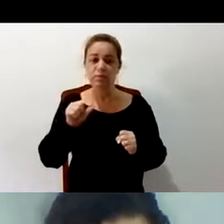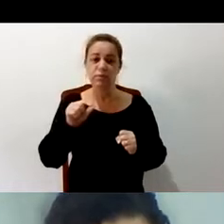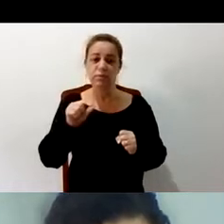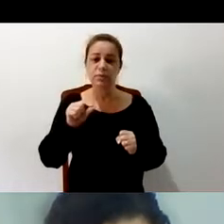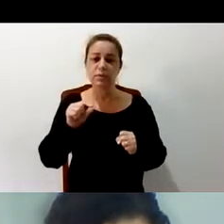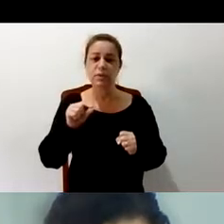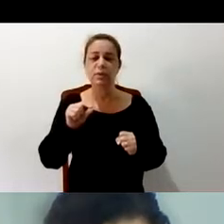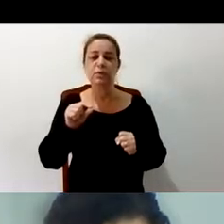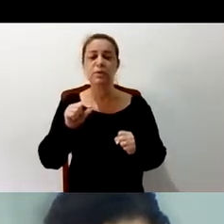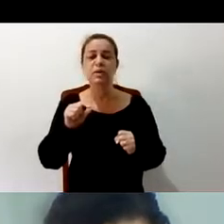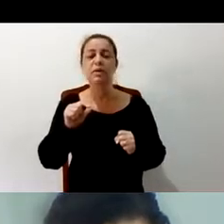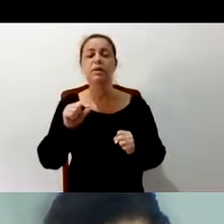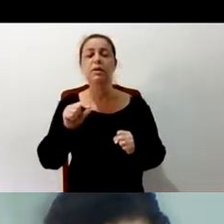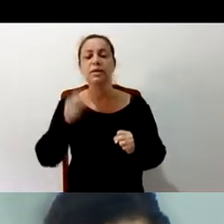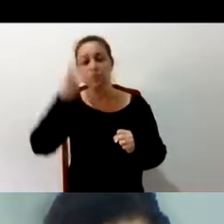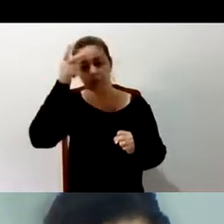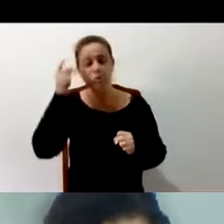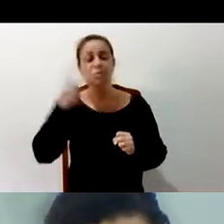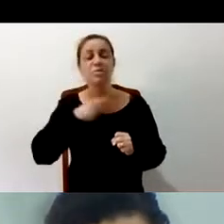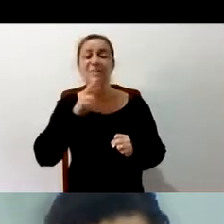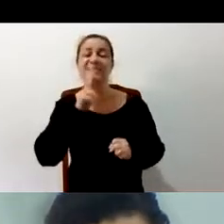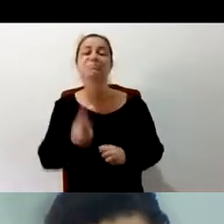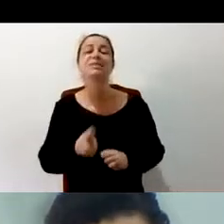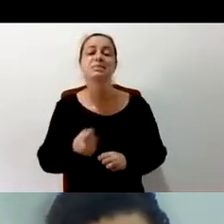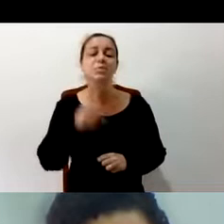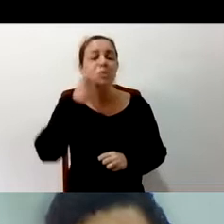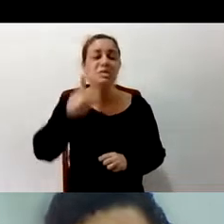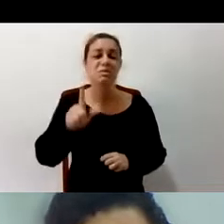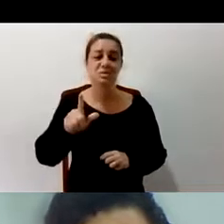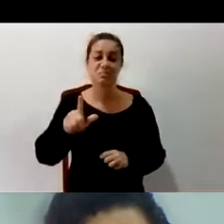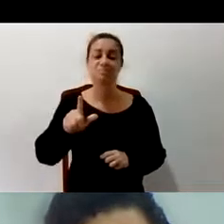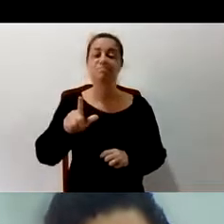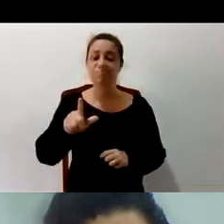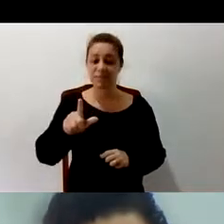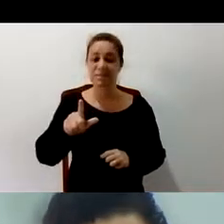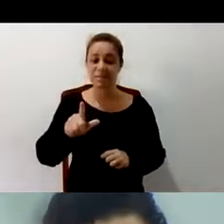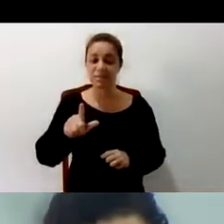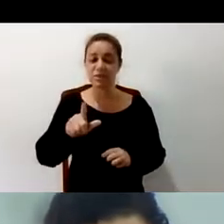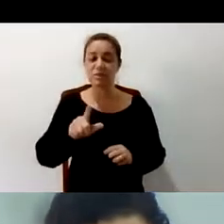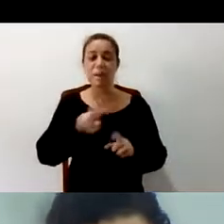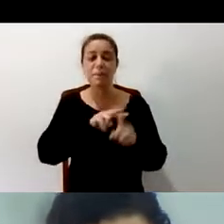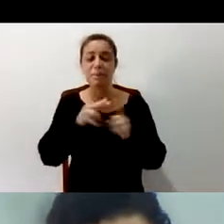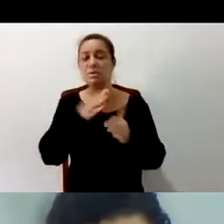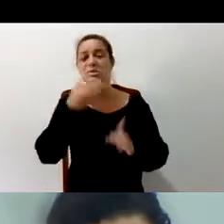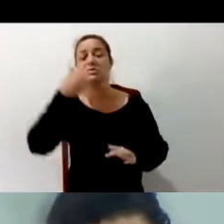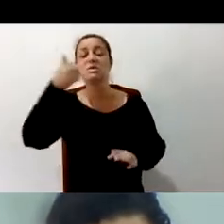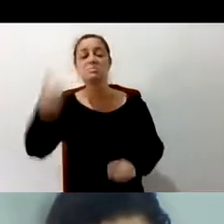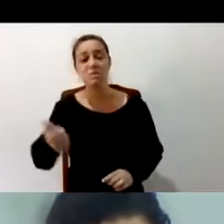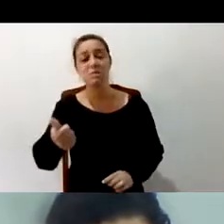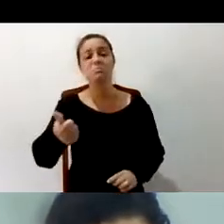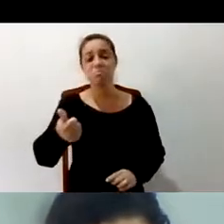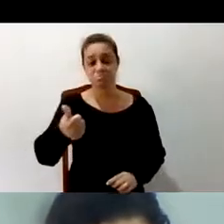solução para os problemas, mas algumas respostas, alguns apontamentos, né? Algumas perspectivas